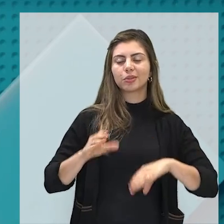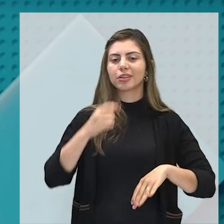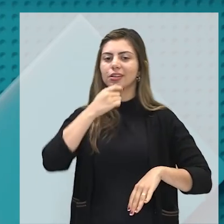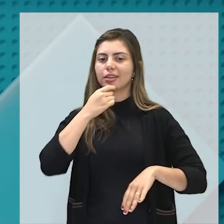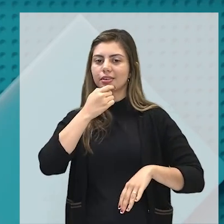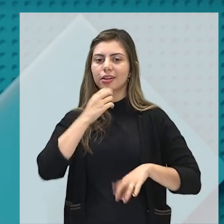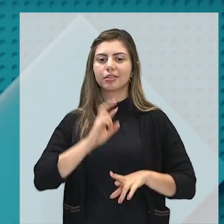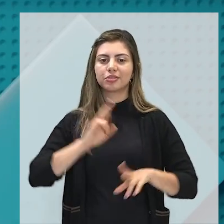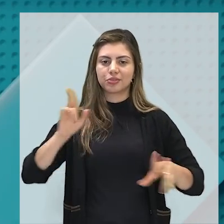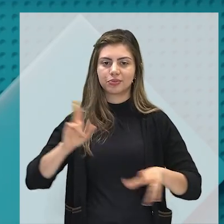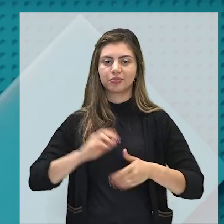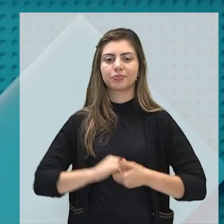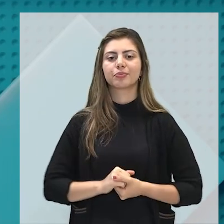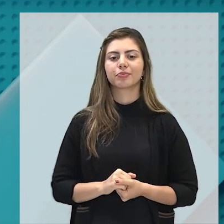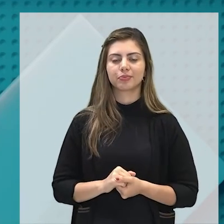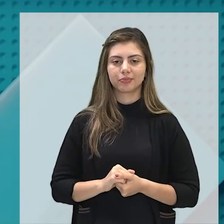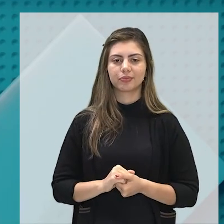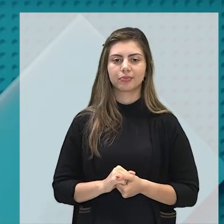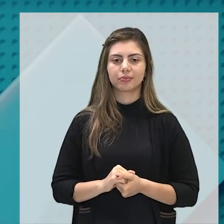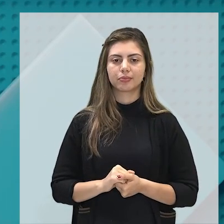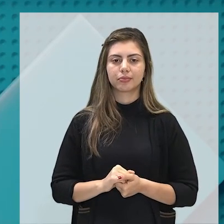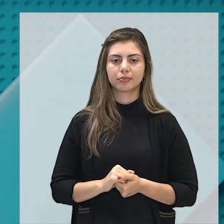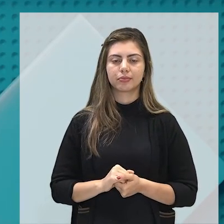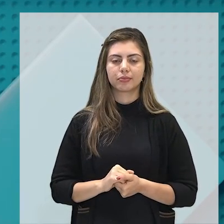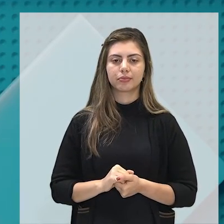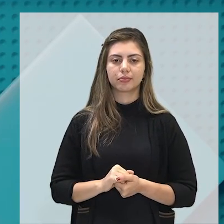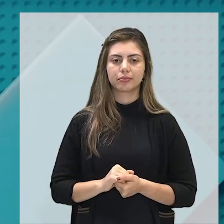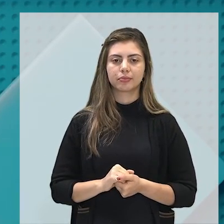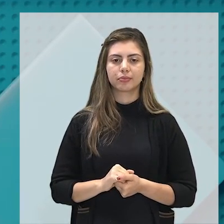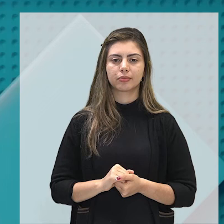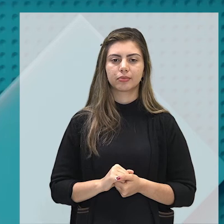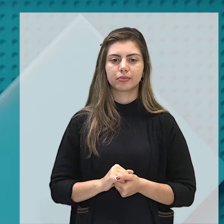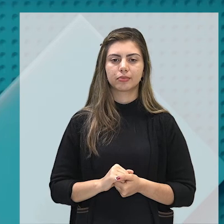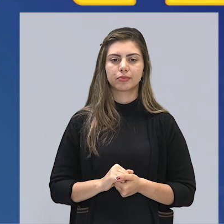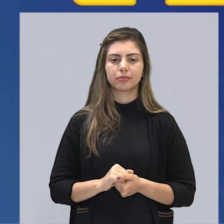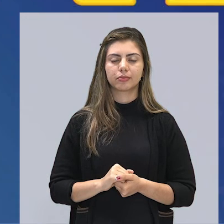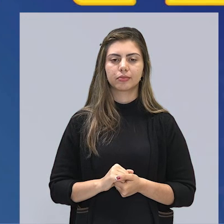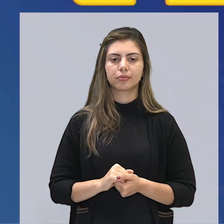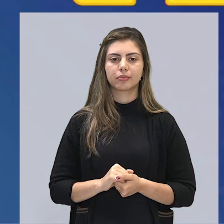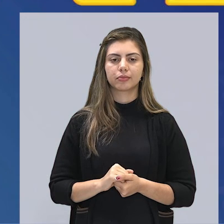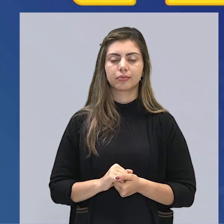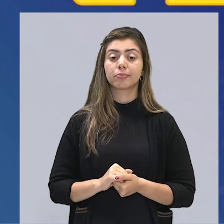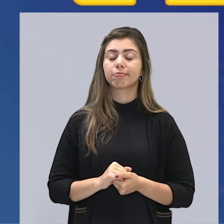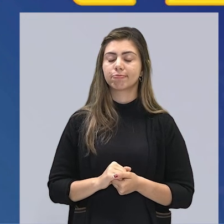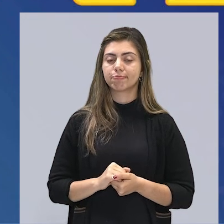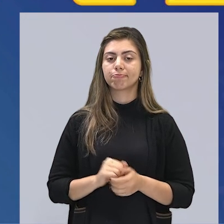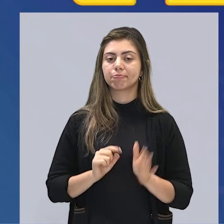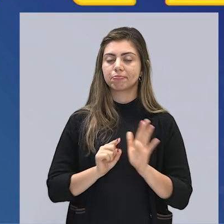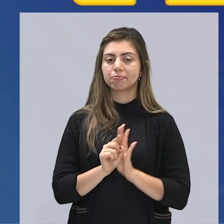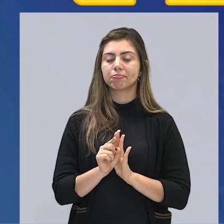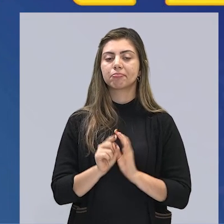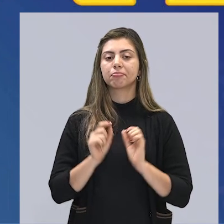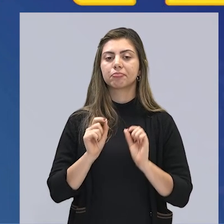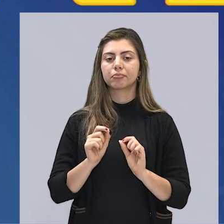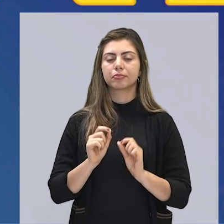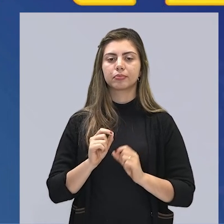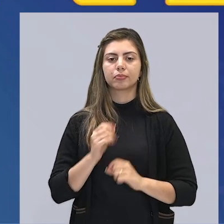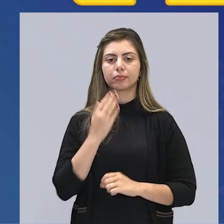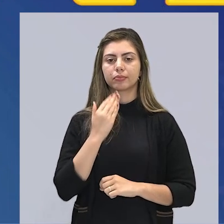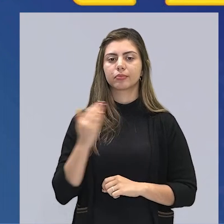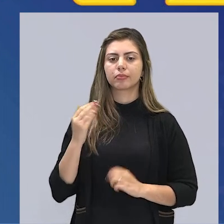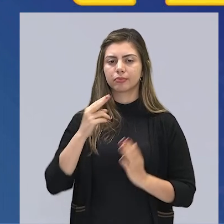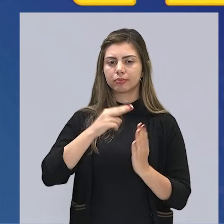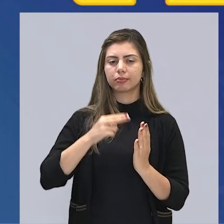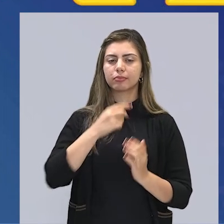não tem som. Voltando para a nossa questão lá, olha só. Nós temos então, né, nós perguntamos se could you help me